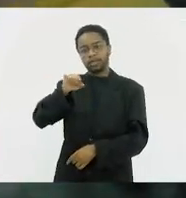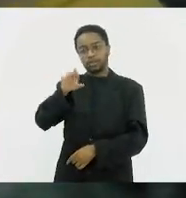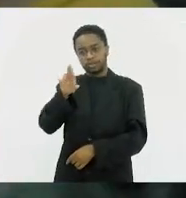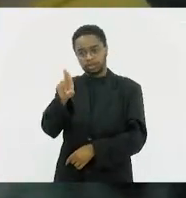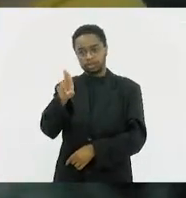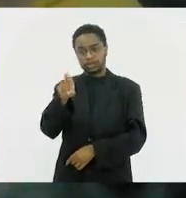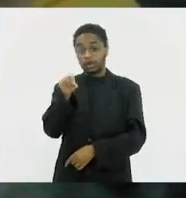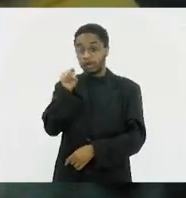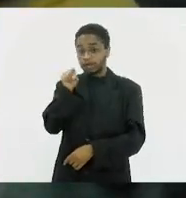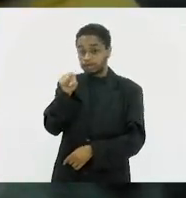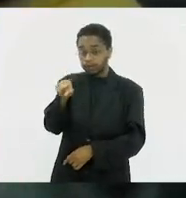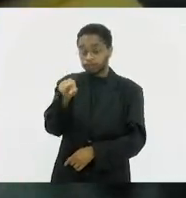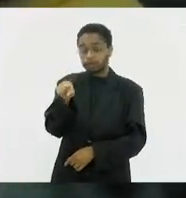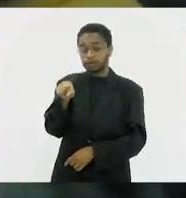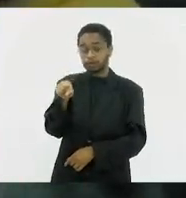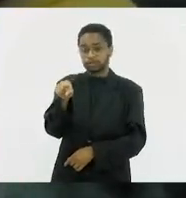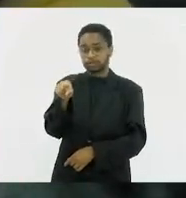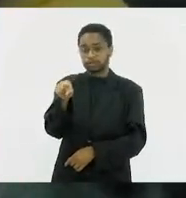vocês